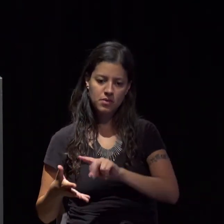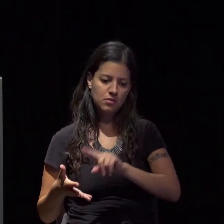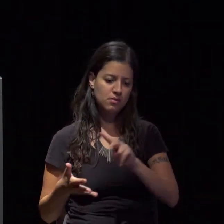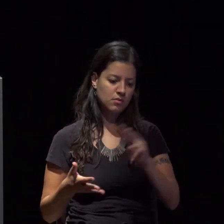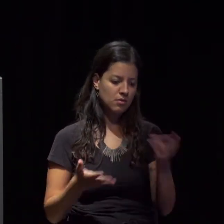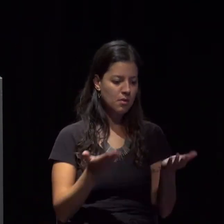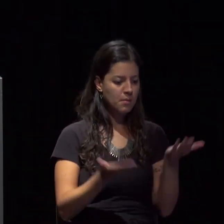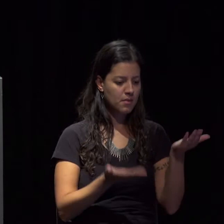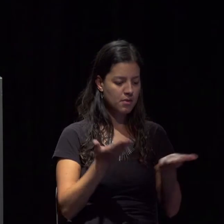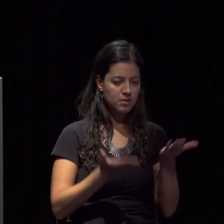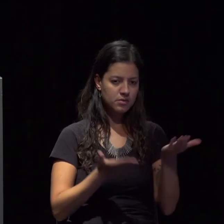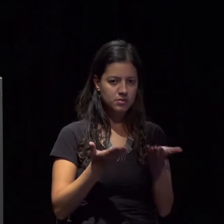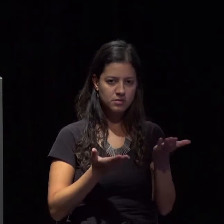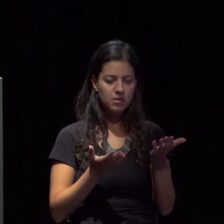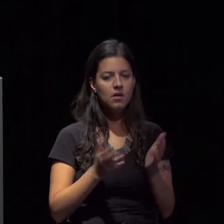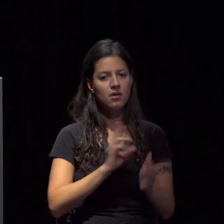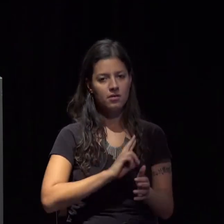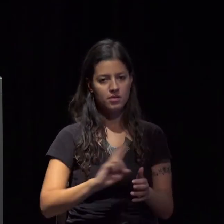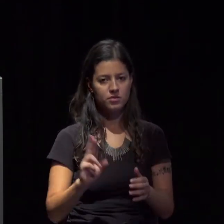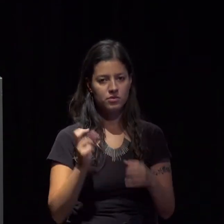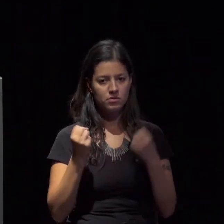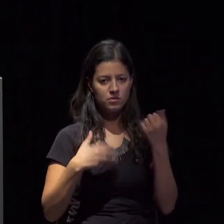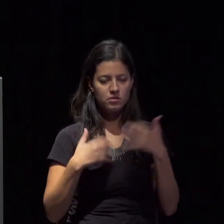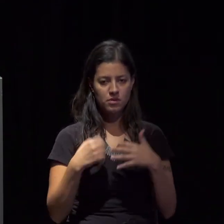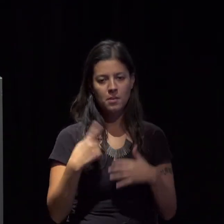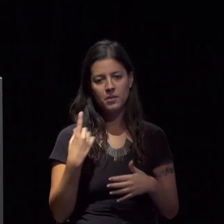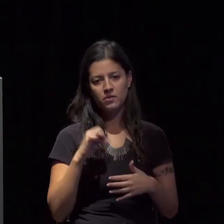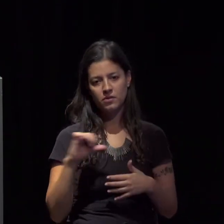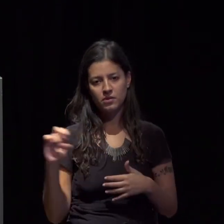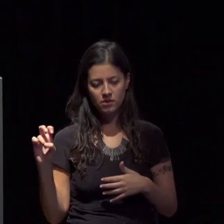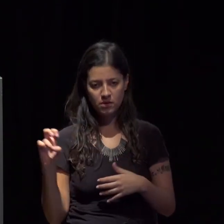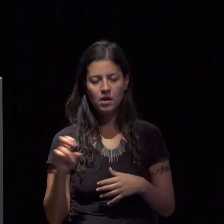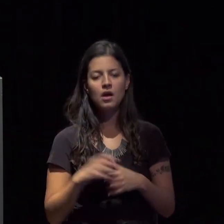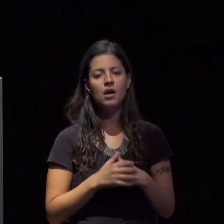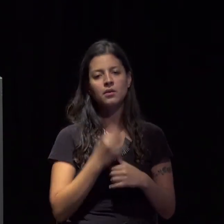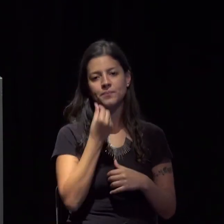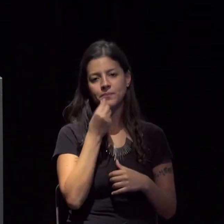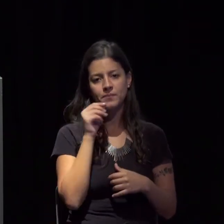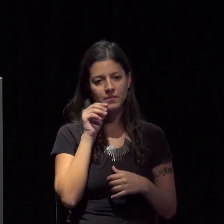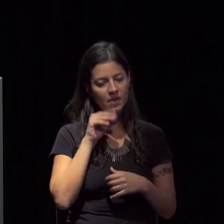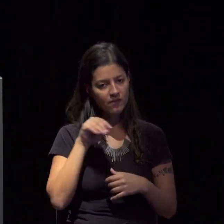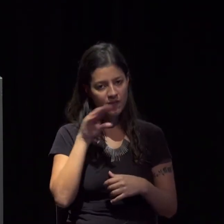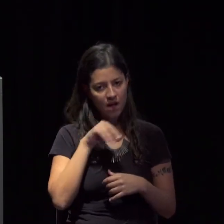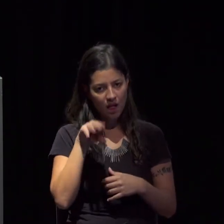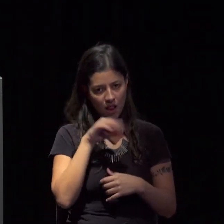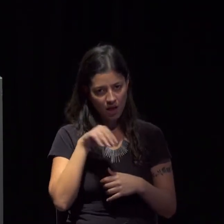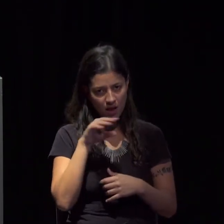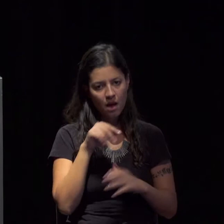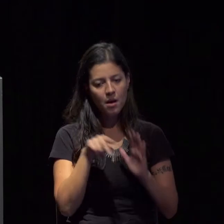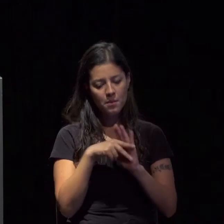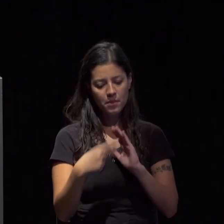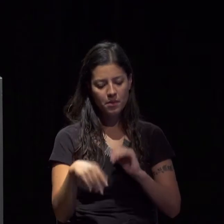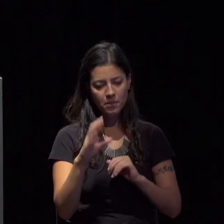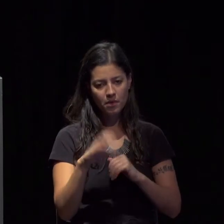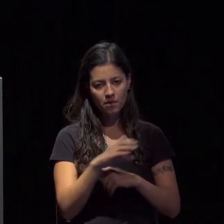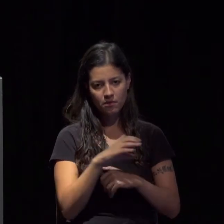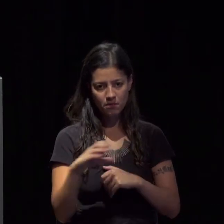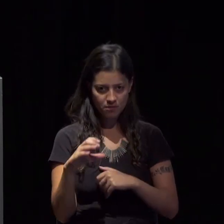de 1995, A Saliva da Fala, Notas sobre a Poética Banto-Católica no Brasil, de